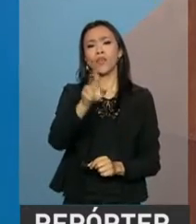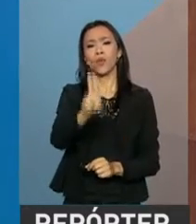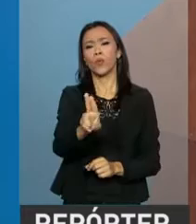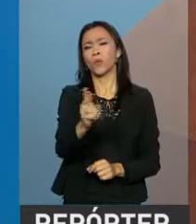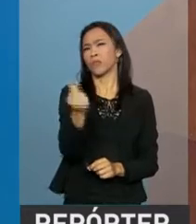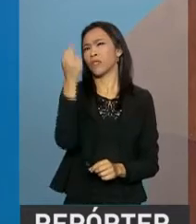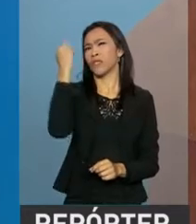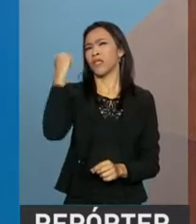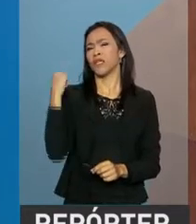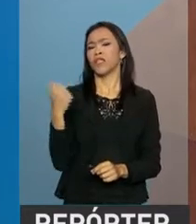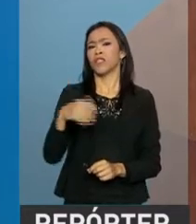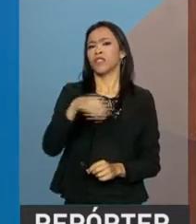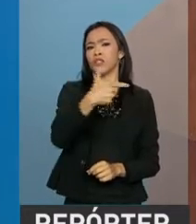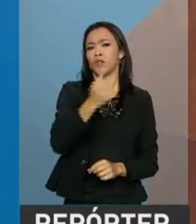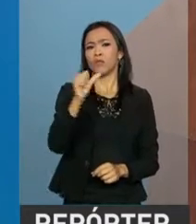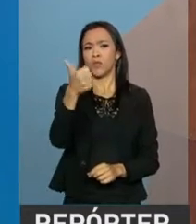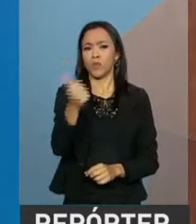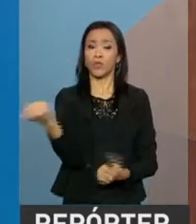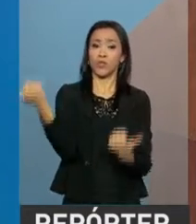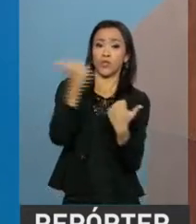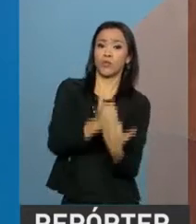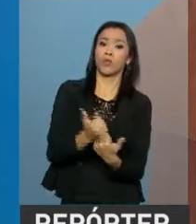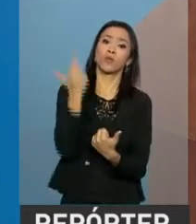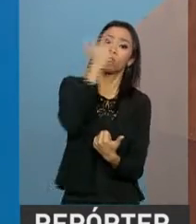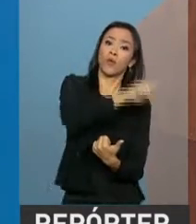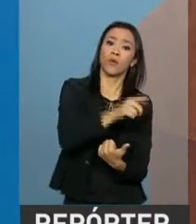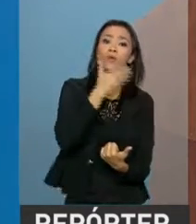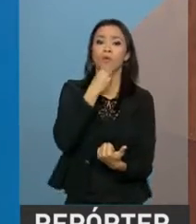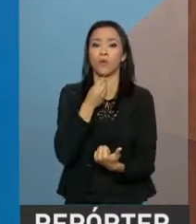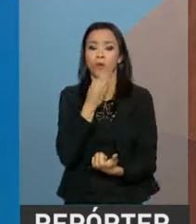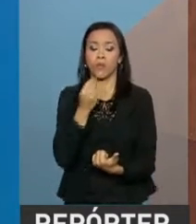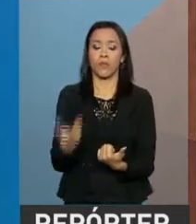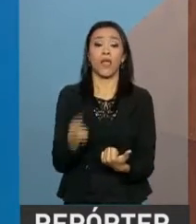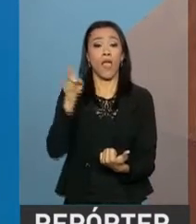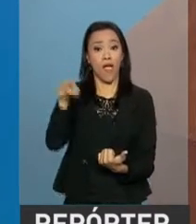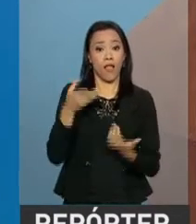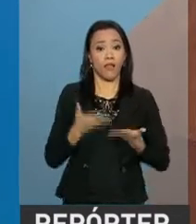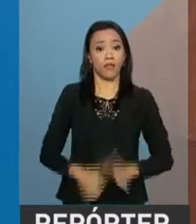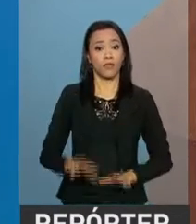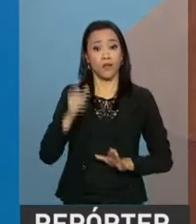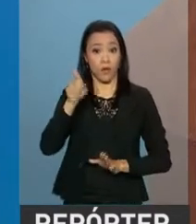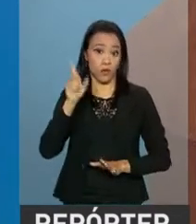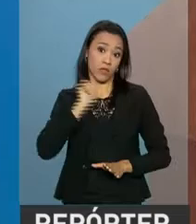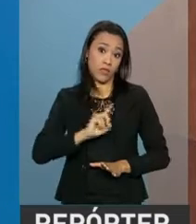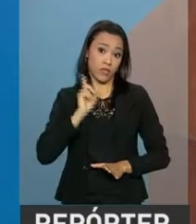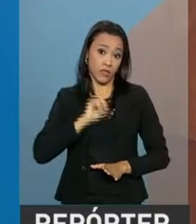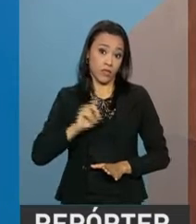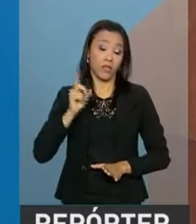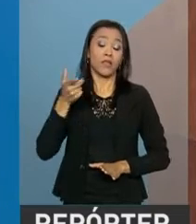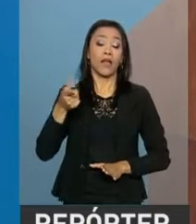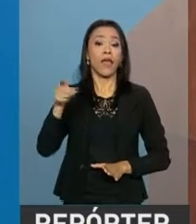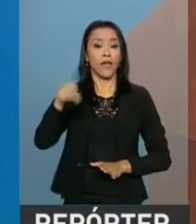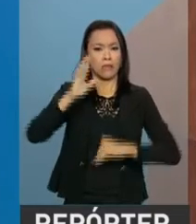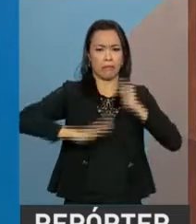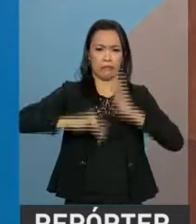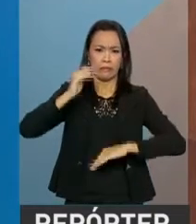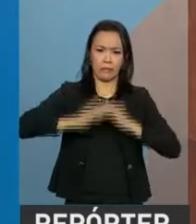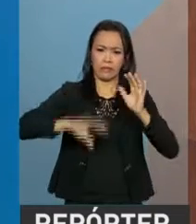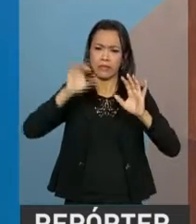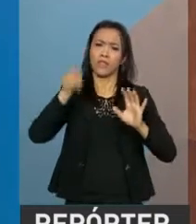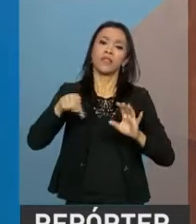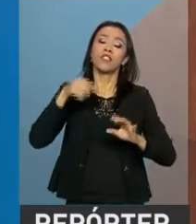e substitui Fábio Medina Osório no cargo Mineira de Januária Grace é especialista em Direito